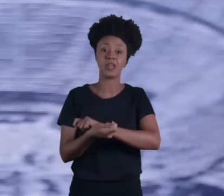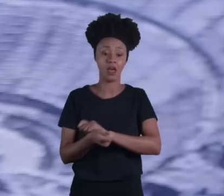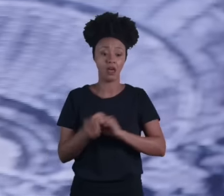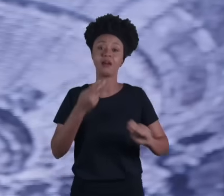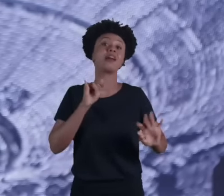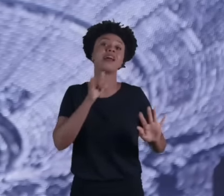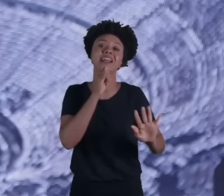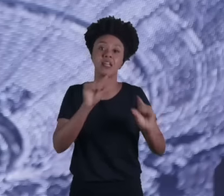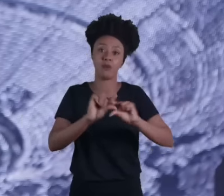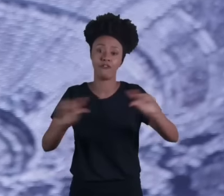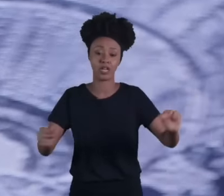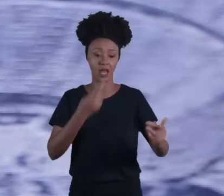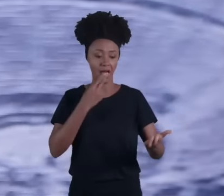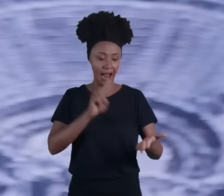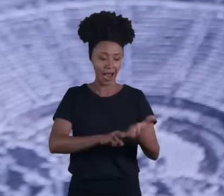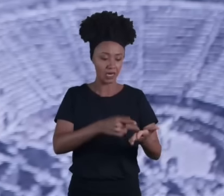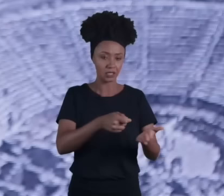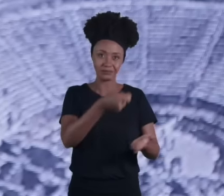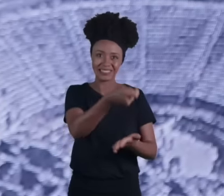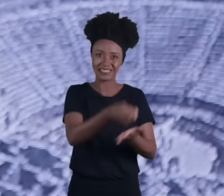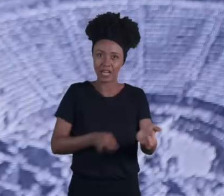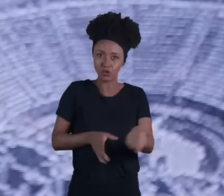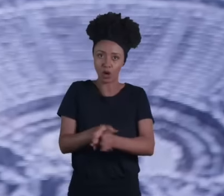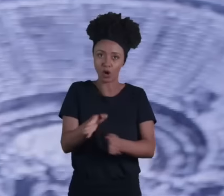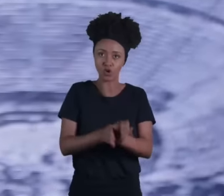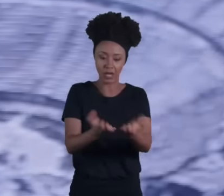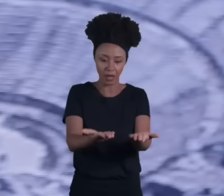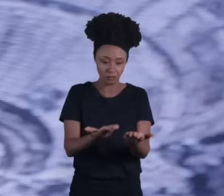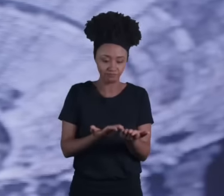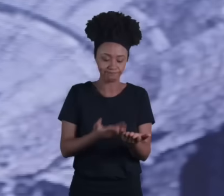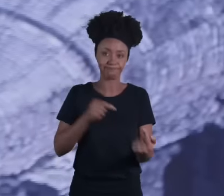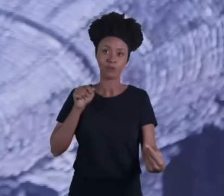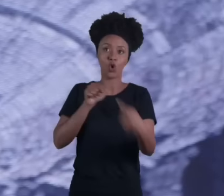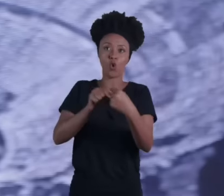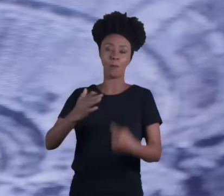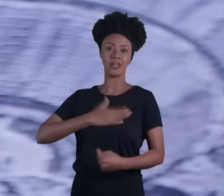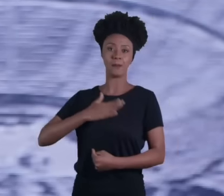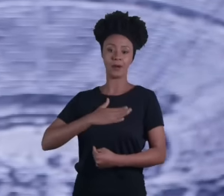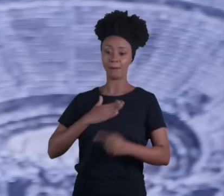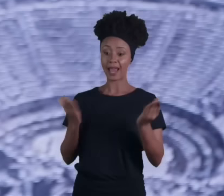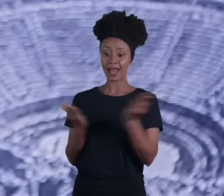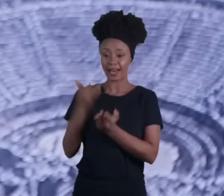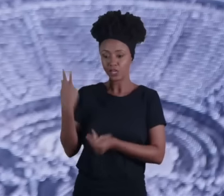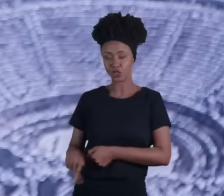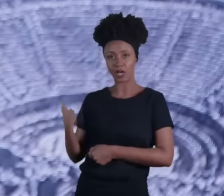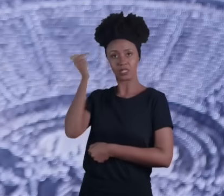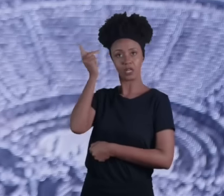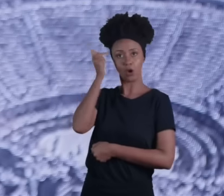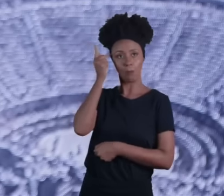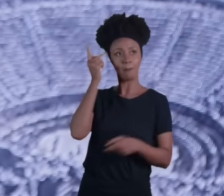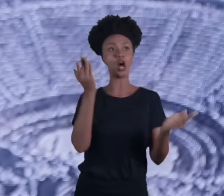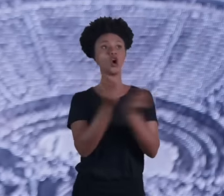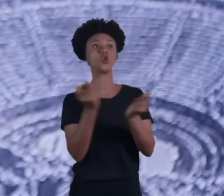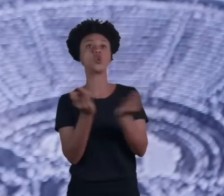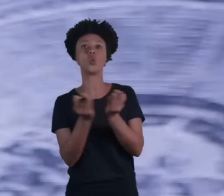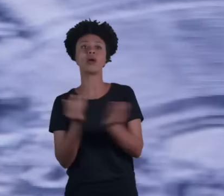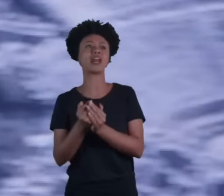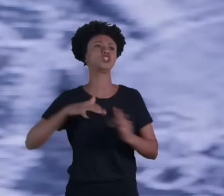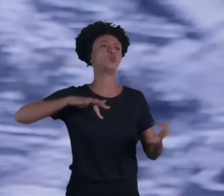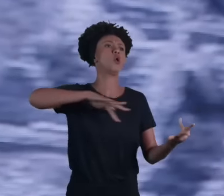esta carta é para mim, é para os crentes na igreja de São Paulo, ou os crentes nas igrejas que estão espalhadas